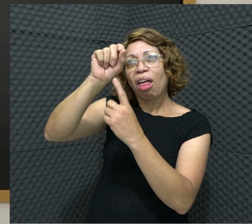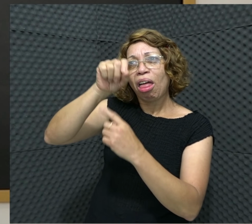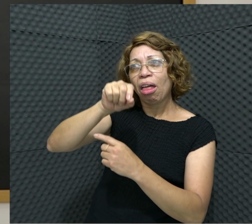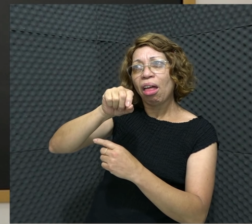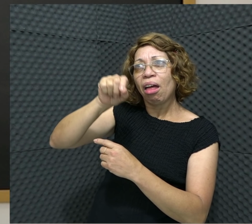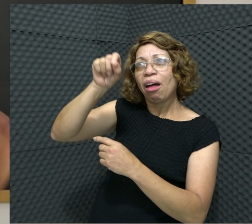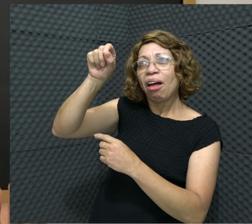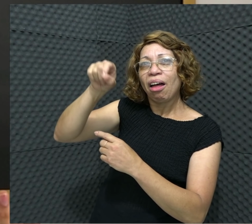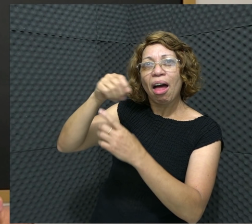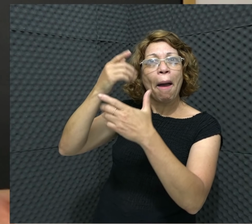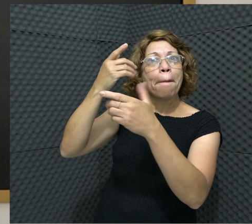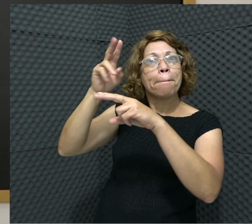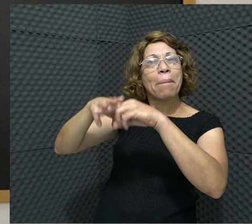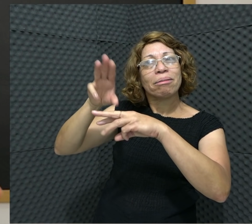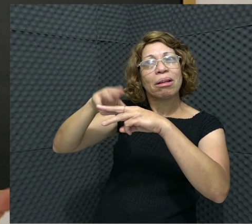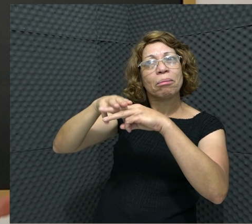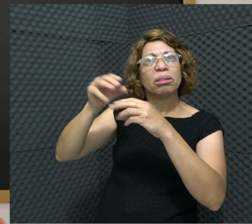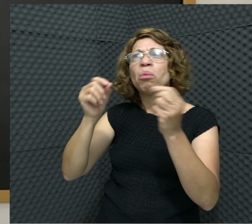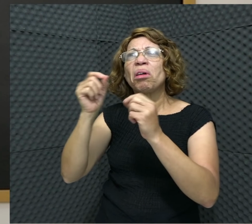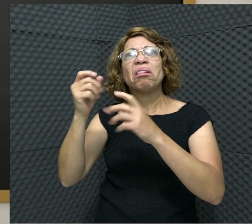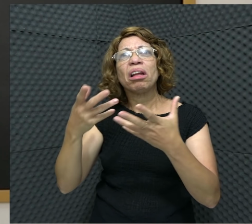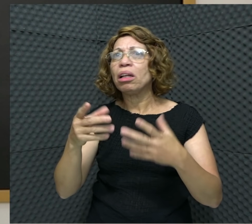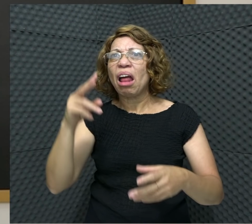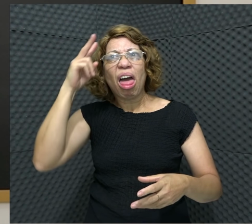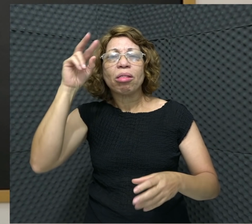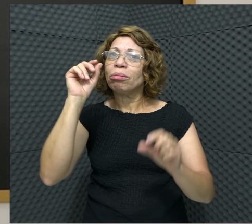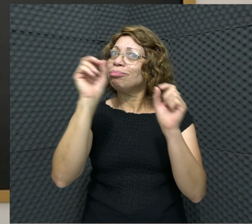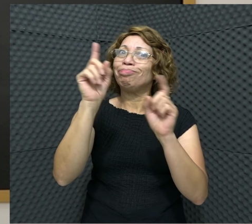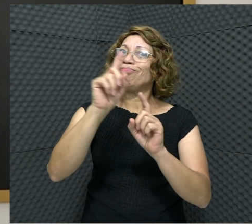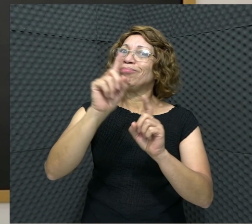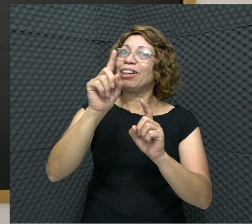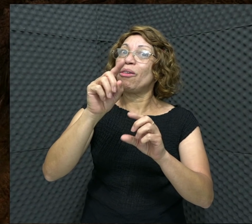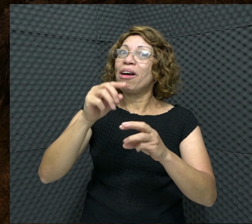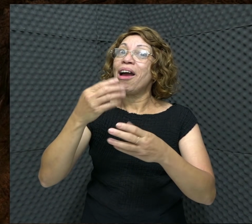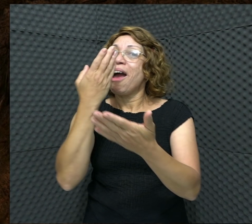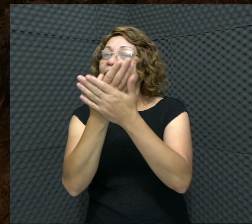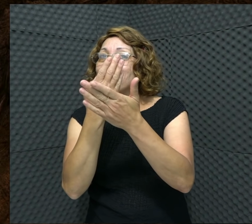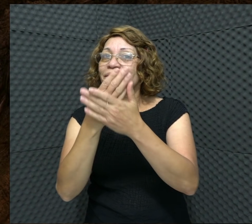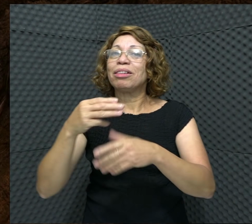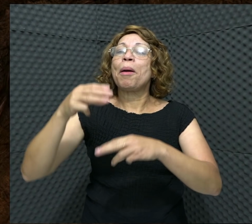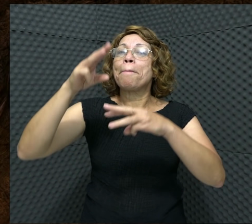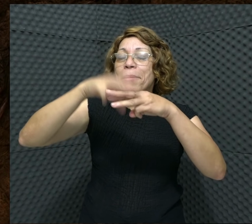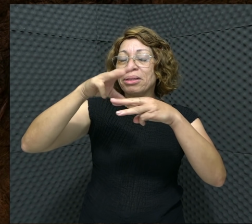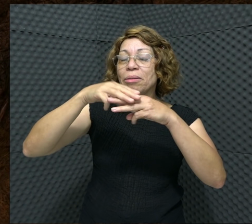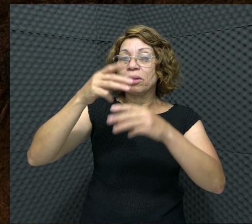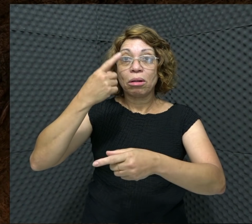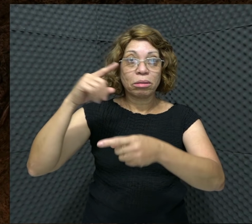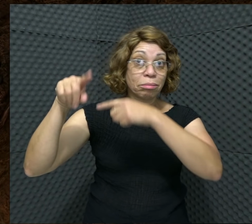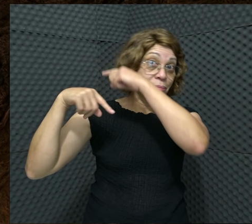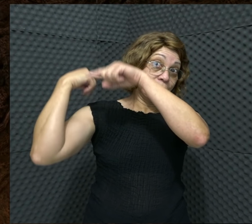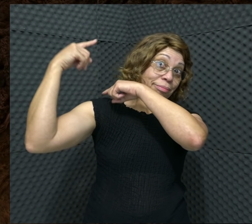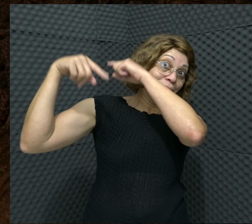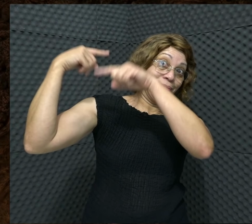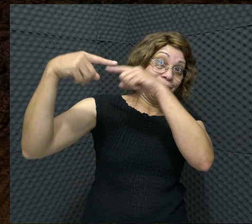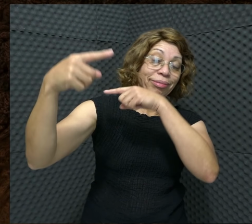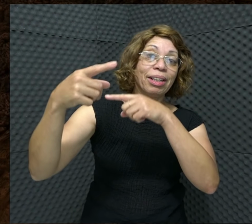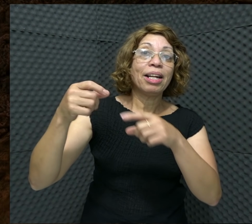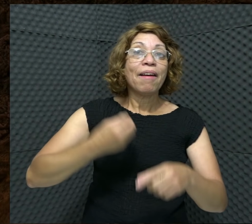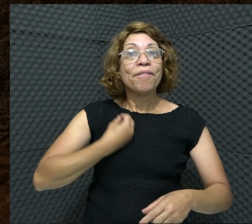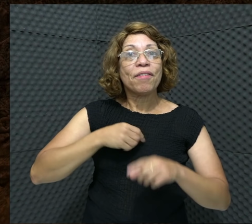ver números? O homem das cavernas, isso é aula de história? Não, não é aula de história. Mas é que os nossos antepassados, eles viviam